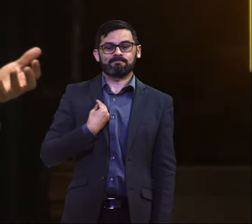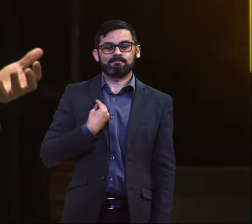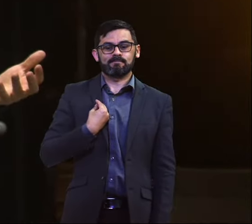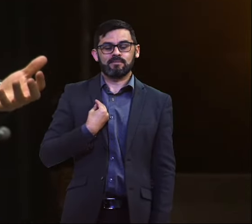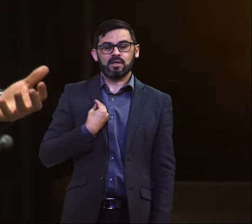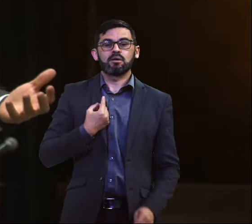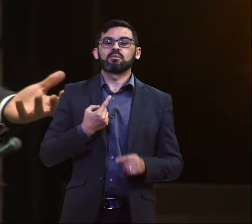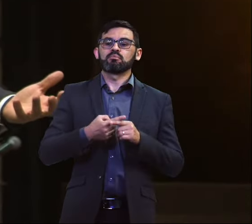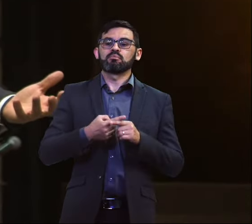Eles conheciam a profecia.